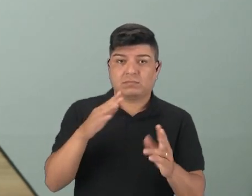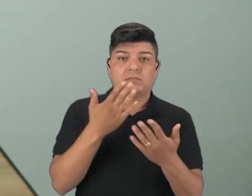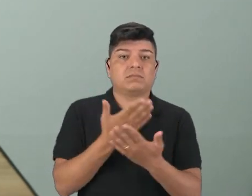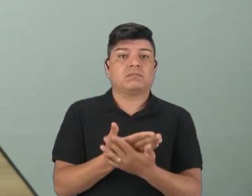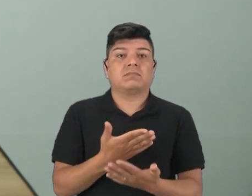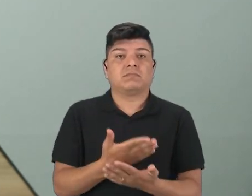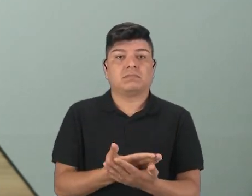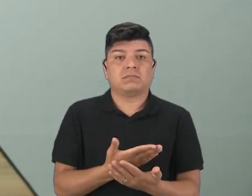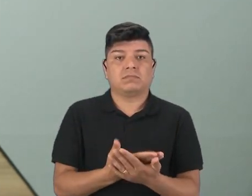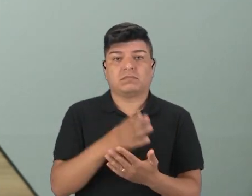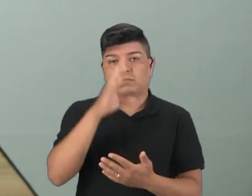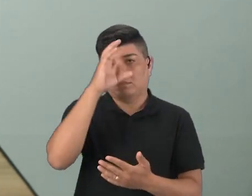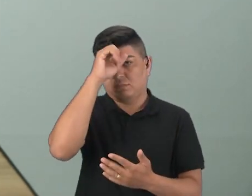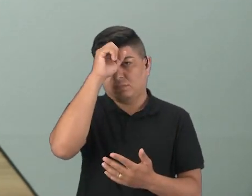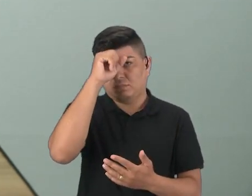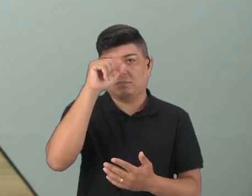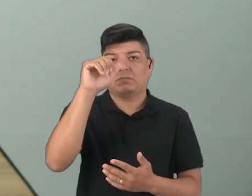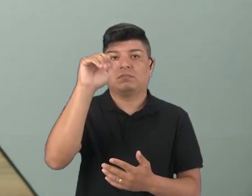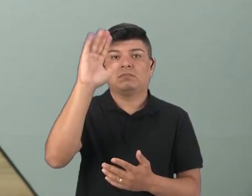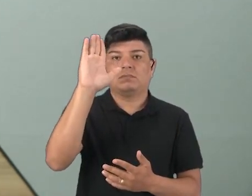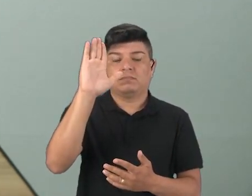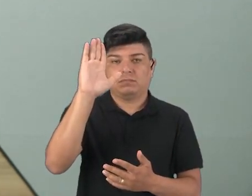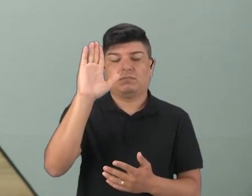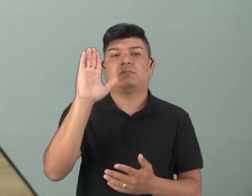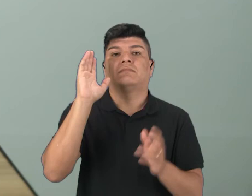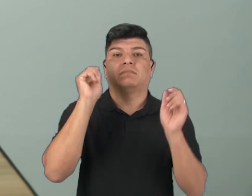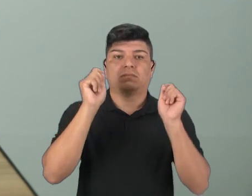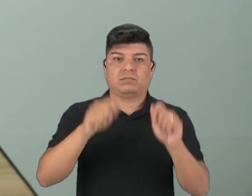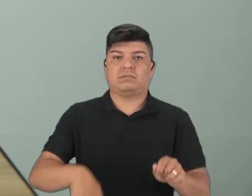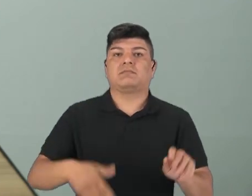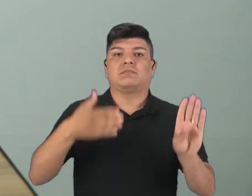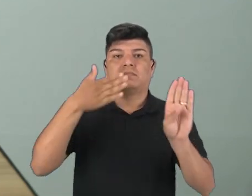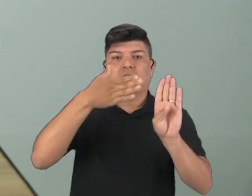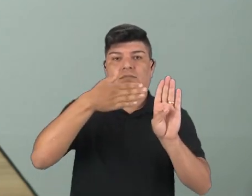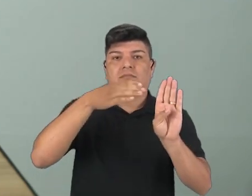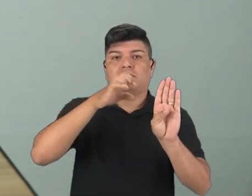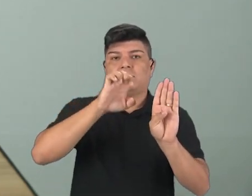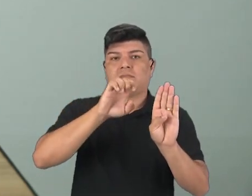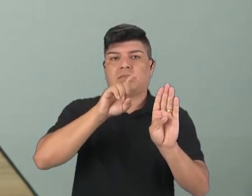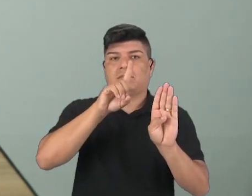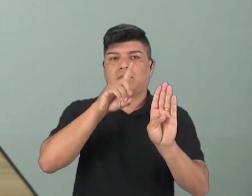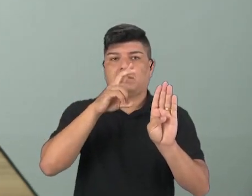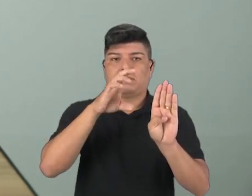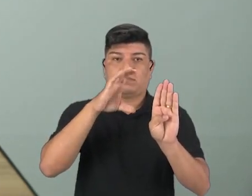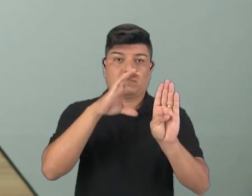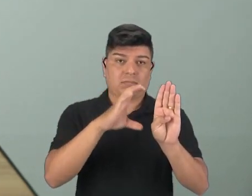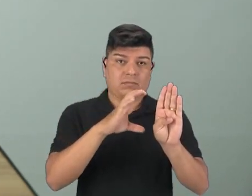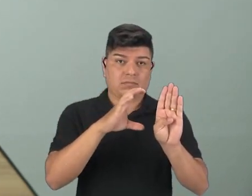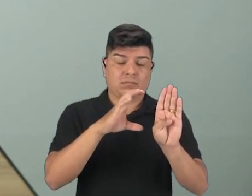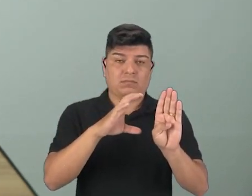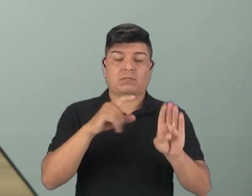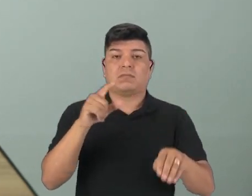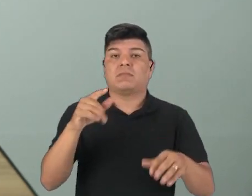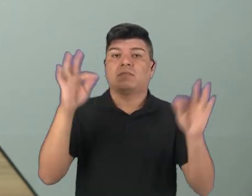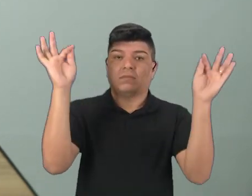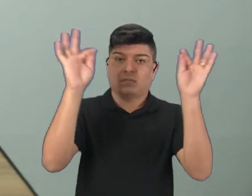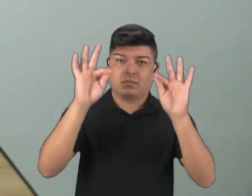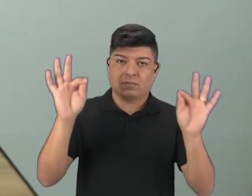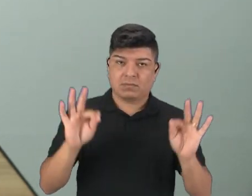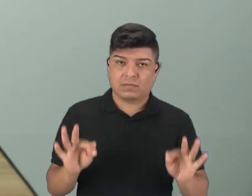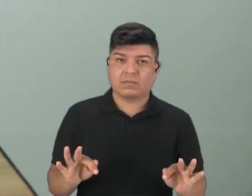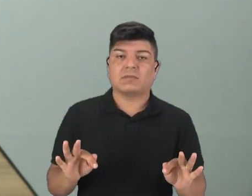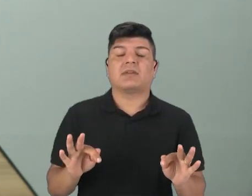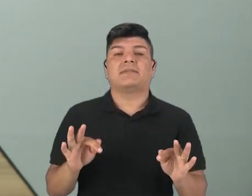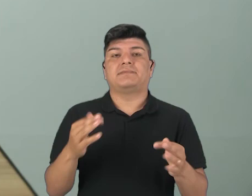nossa aula e aprender um pouquinho mais, vocês podem acessar a plataforma Eduque. Eu fiquei muito feliz